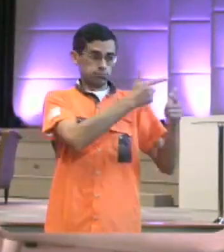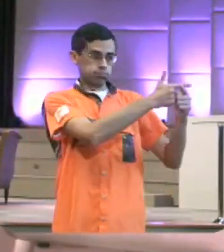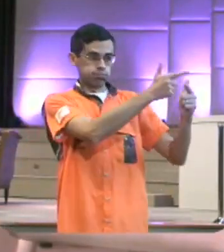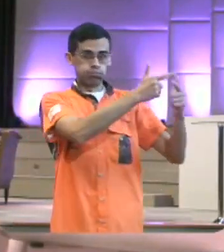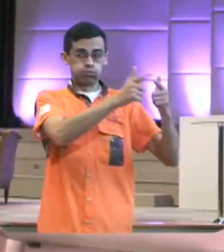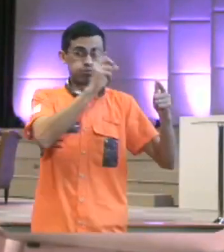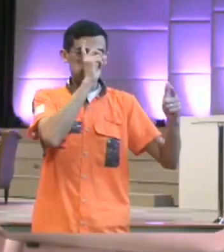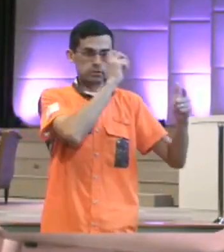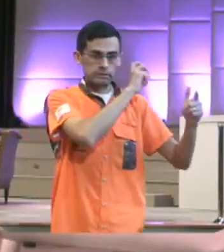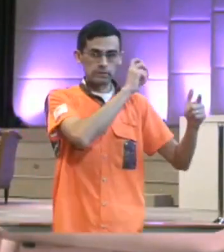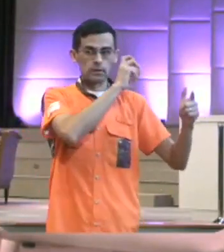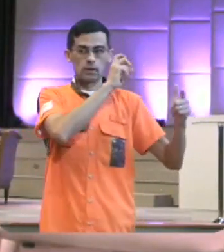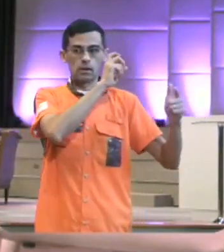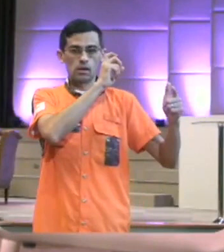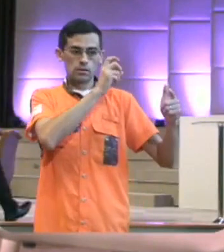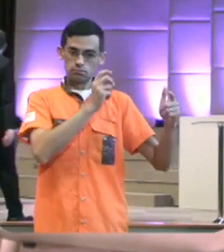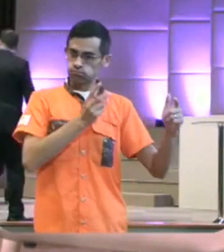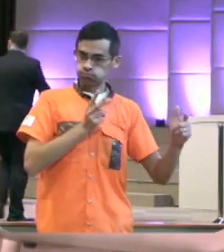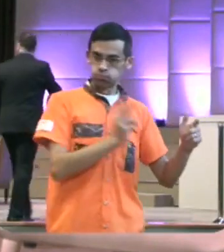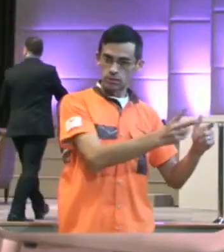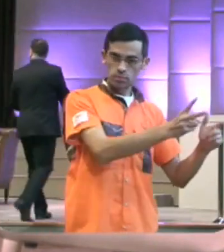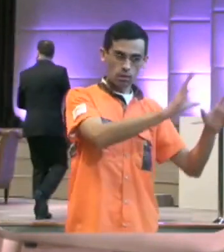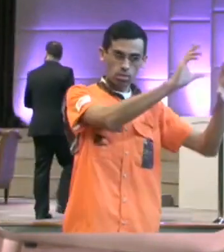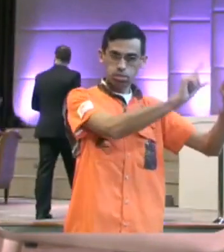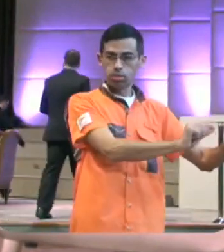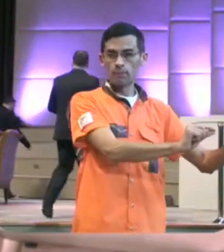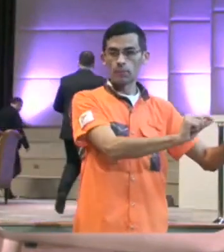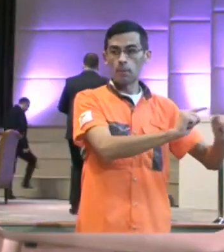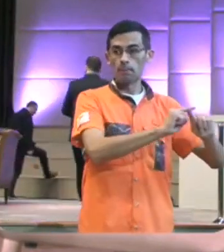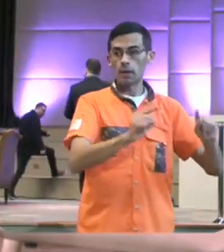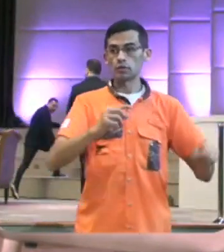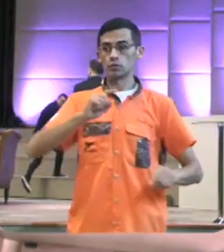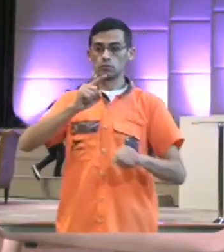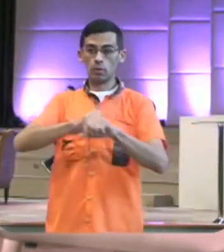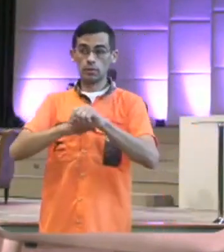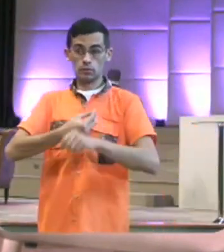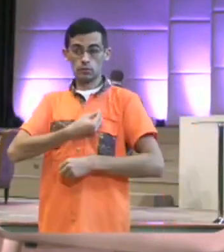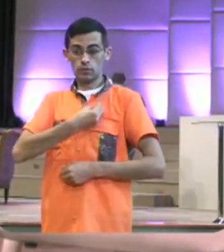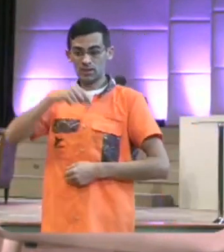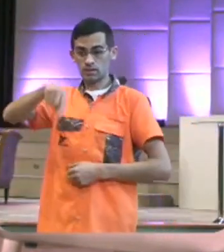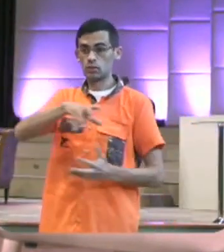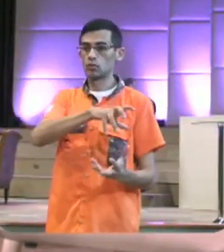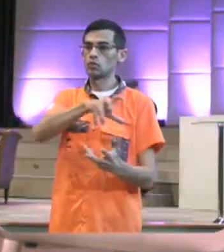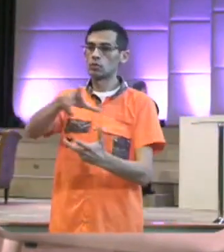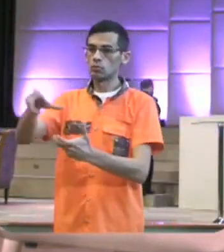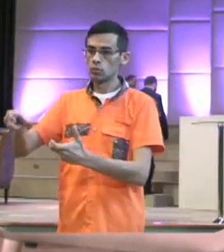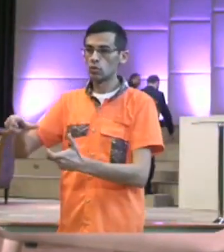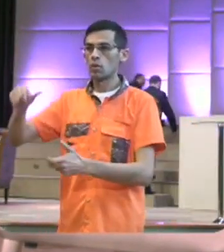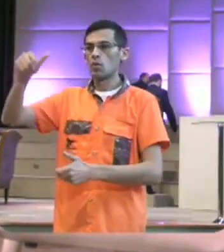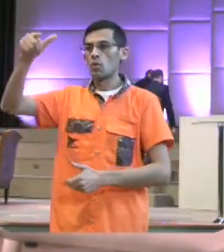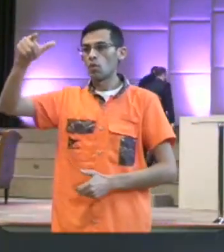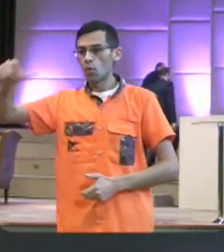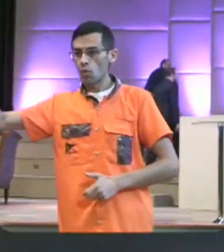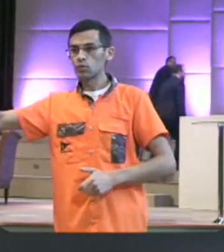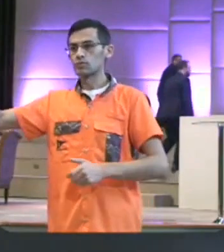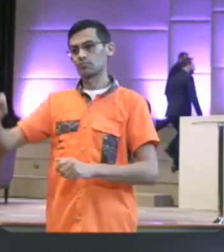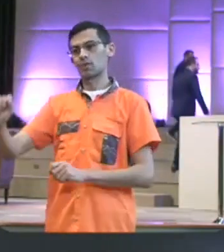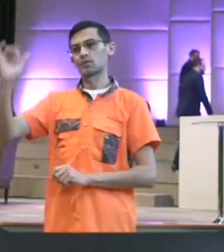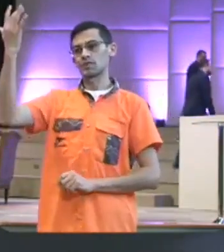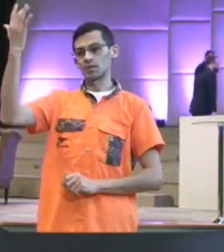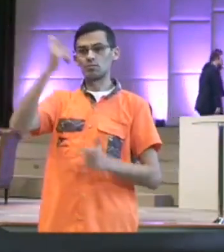passa para sempre. Enquanto a gente está vivendo aqui nessa terra, outros temporais